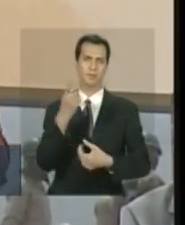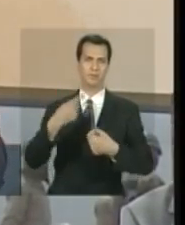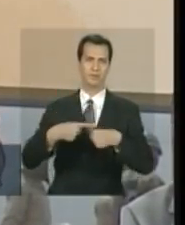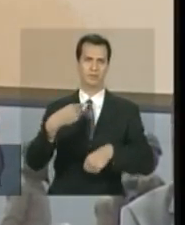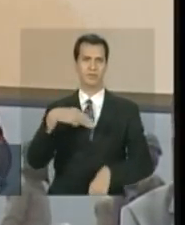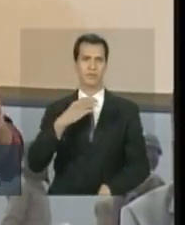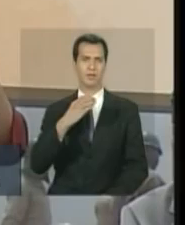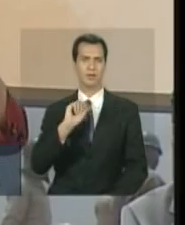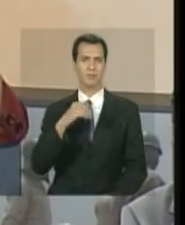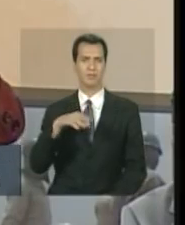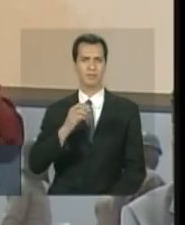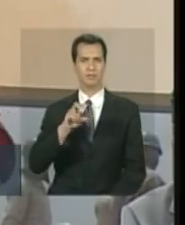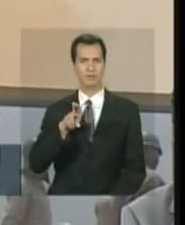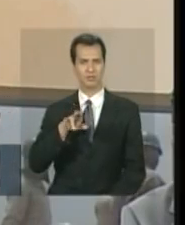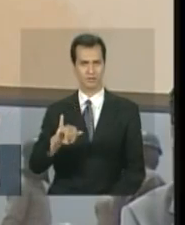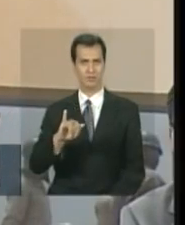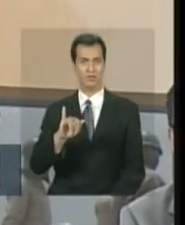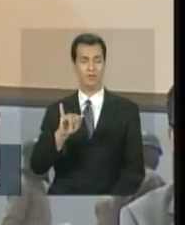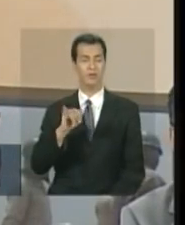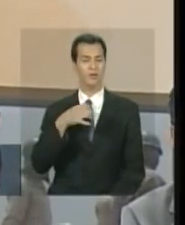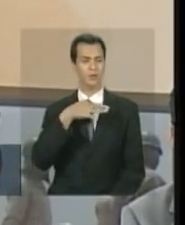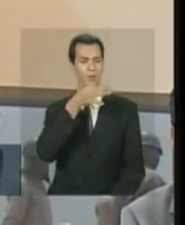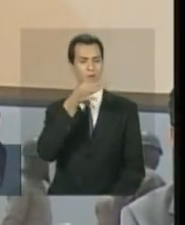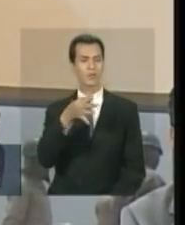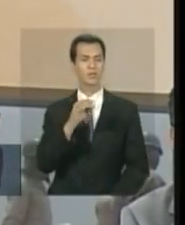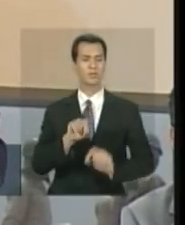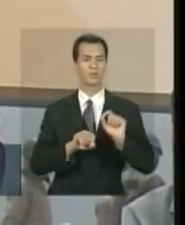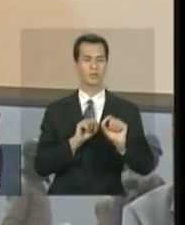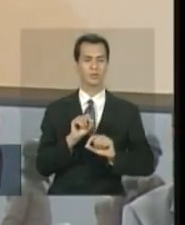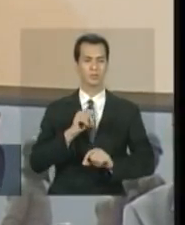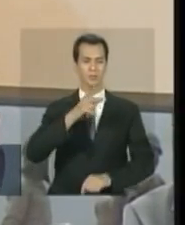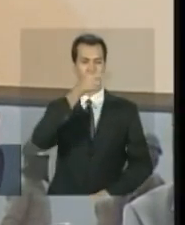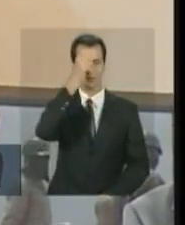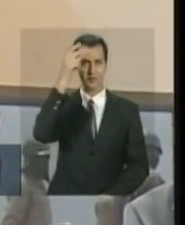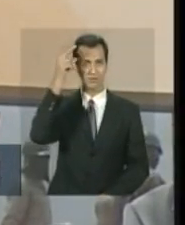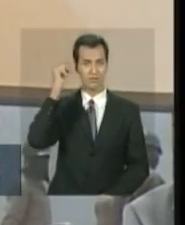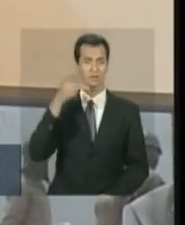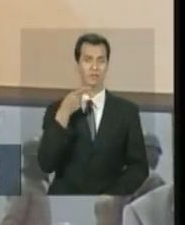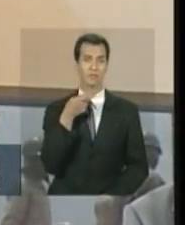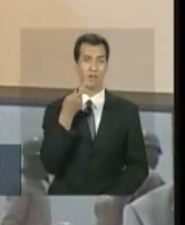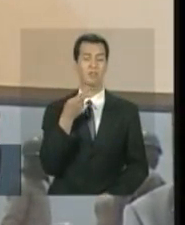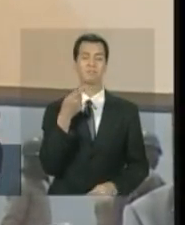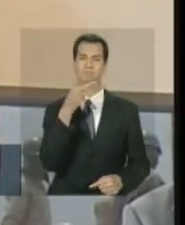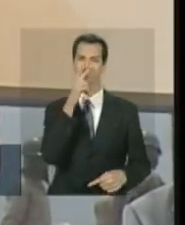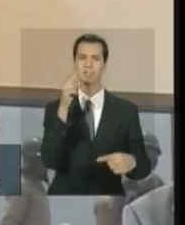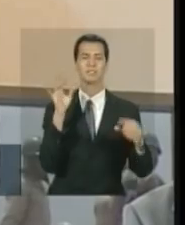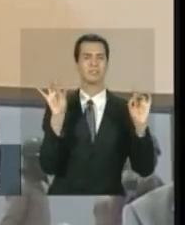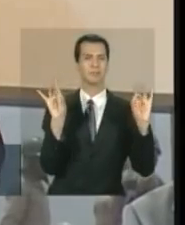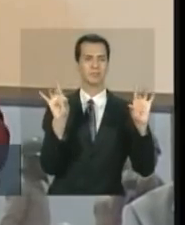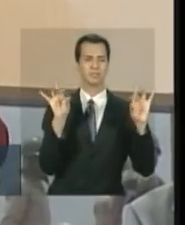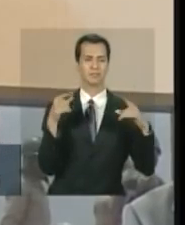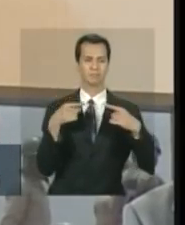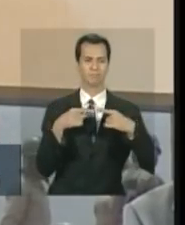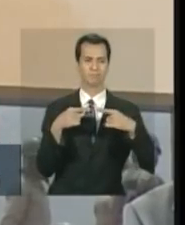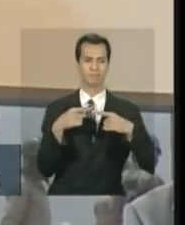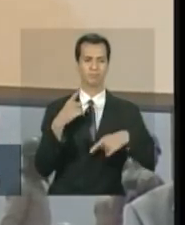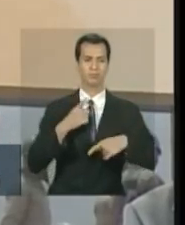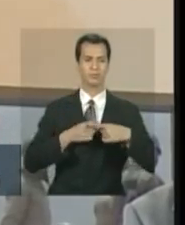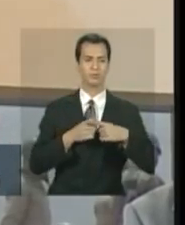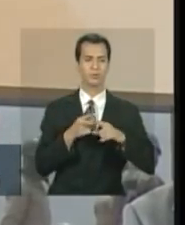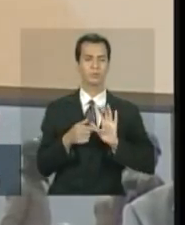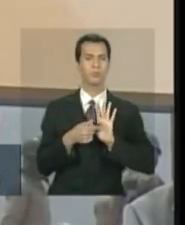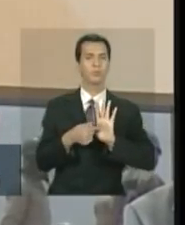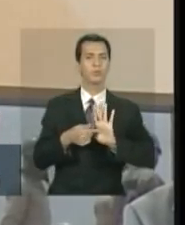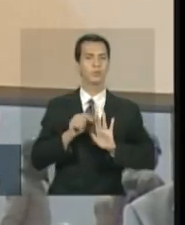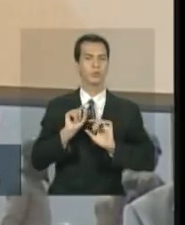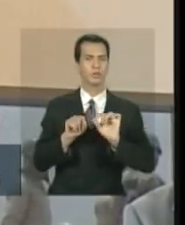E eu acho que essa fala do prefeito é uma fala especial, porque ela mostra o